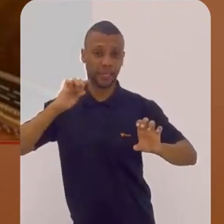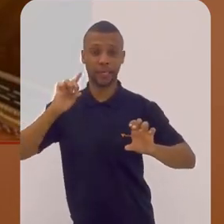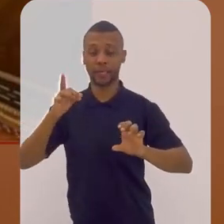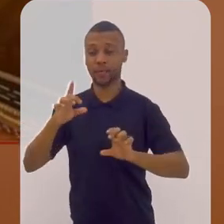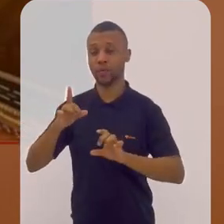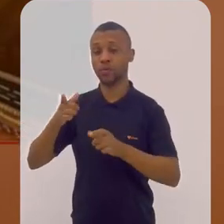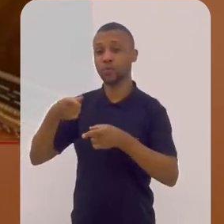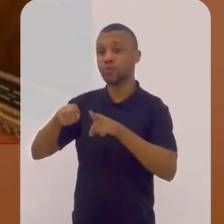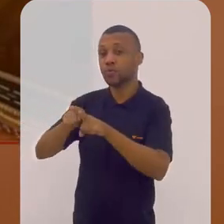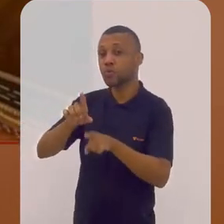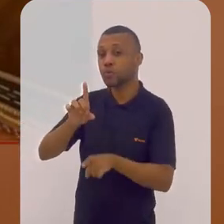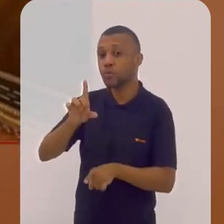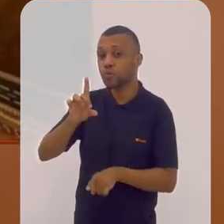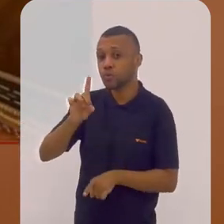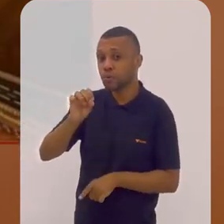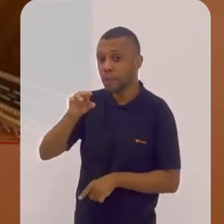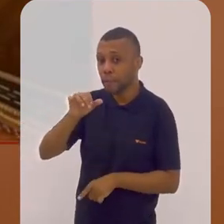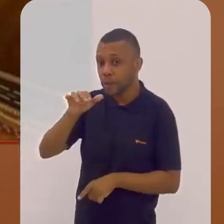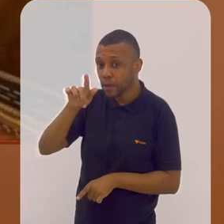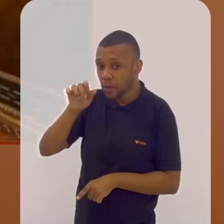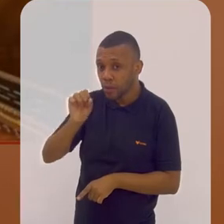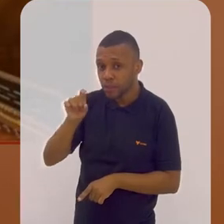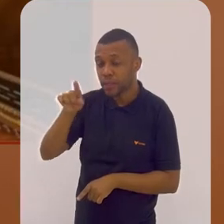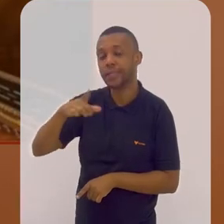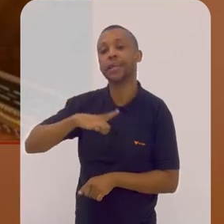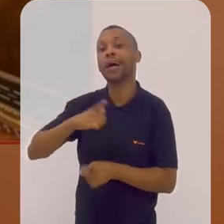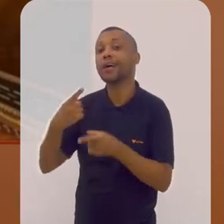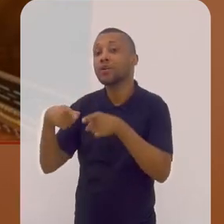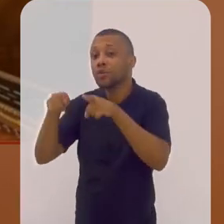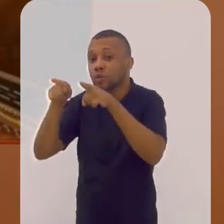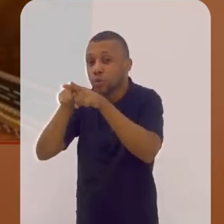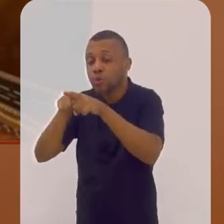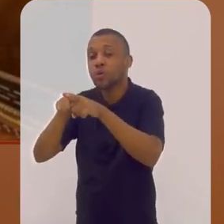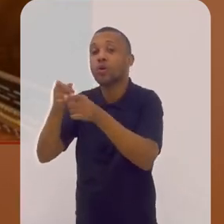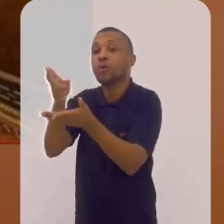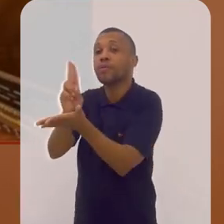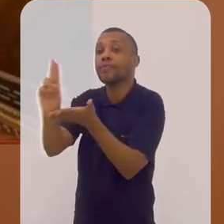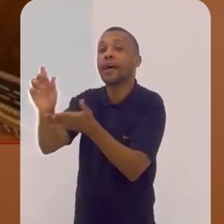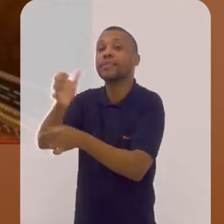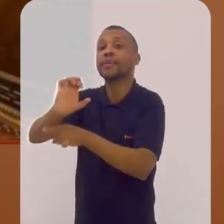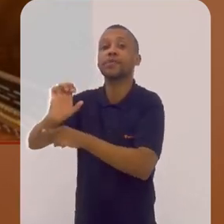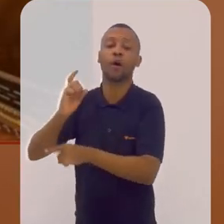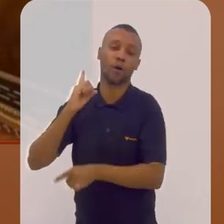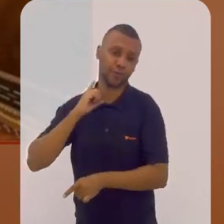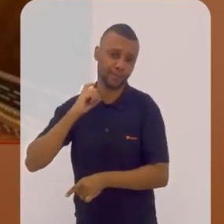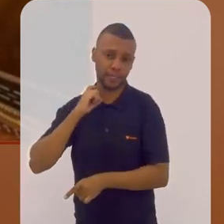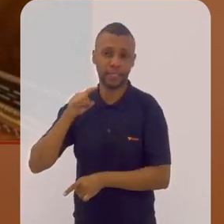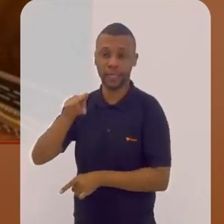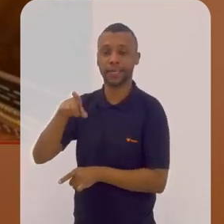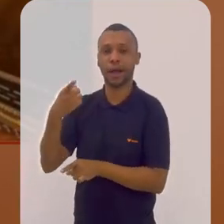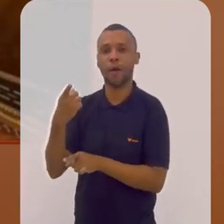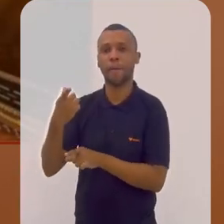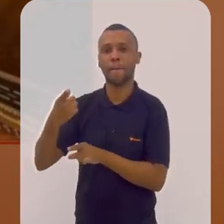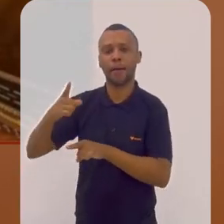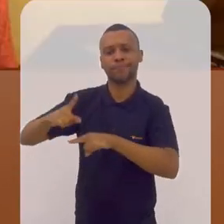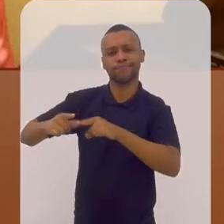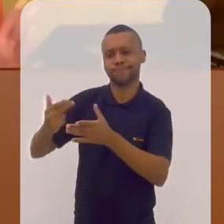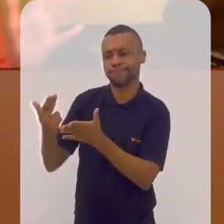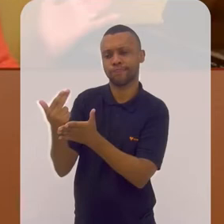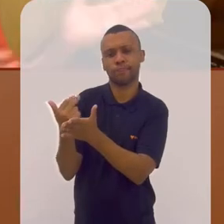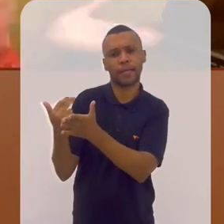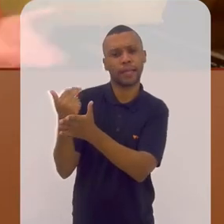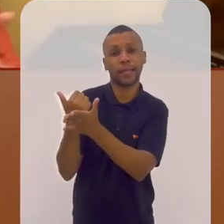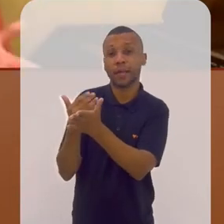Sávio, que está à frente do acervo da Universidade Estadual de Minas Gerais, que é um acervo precioso,